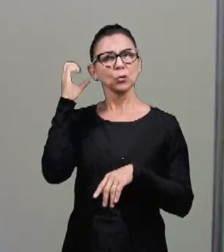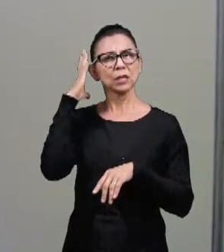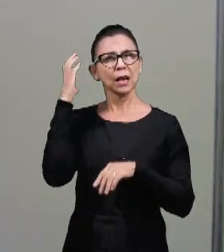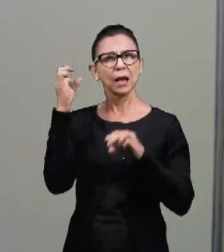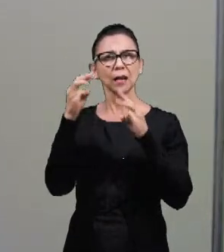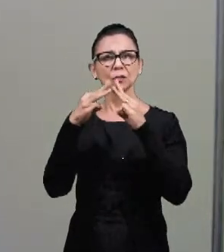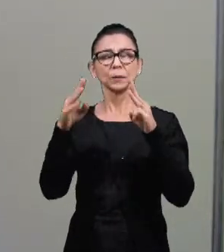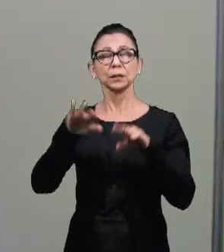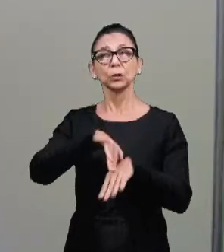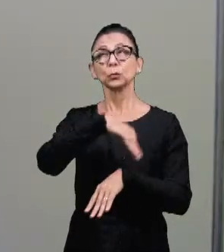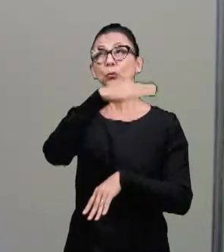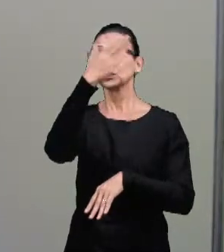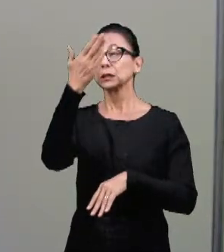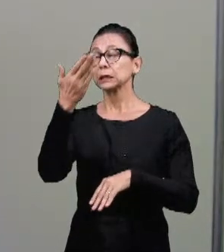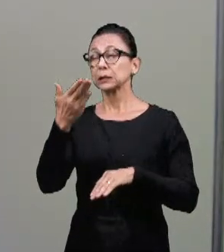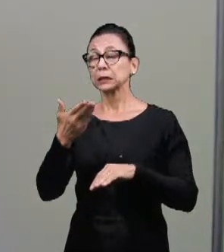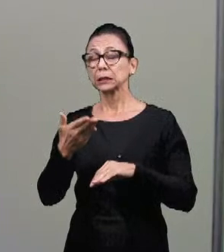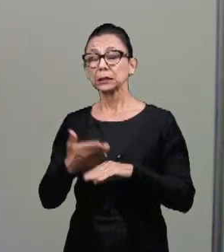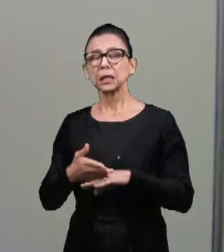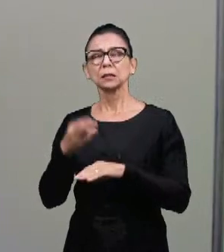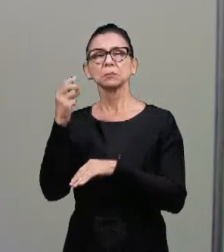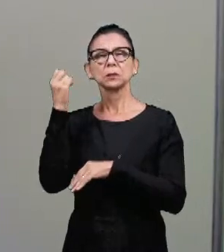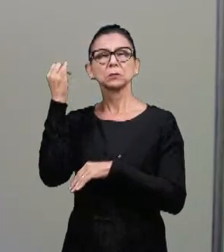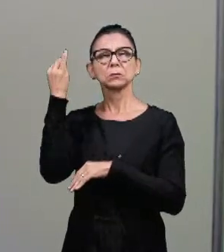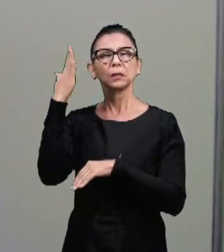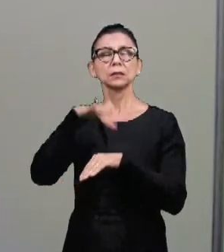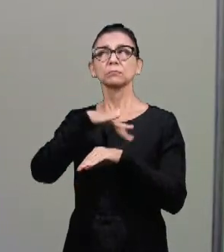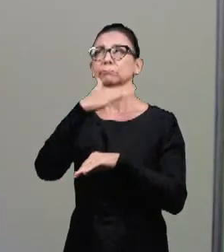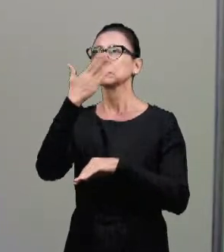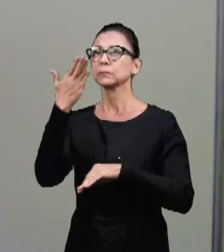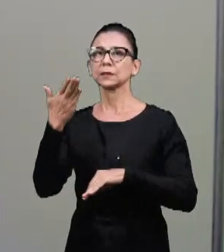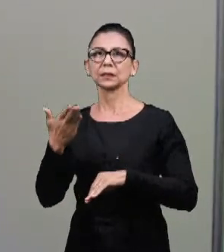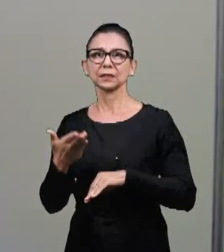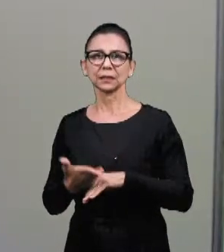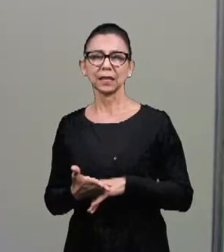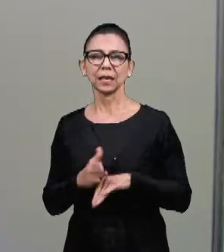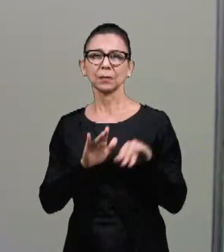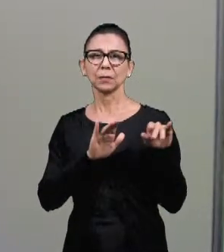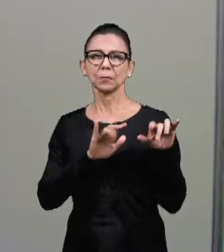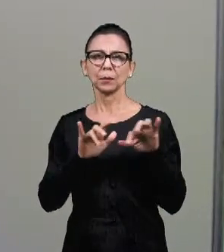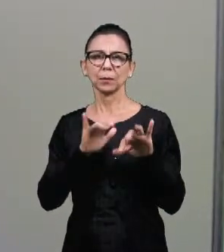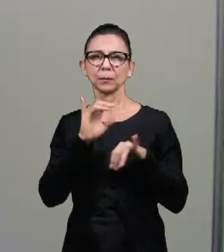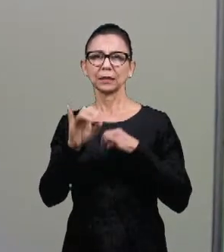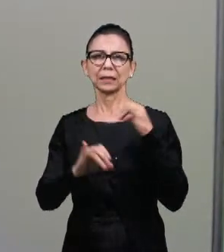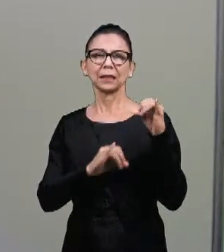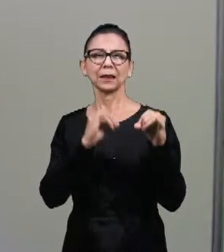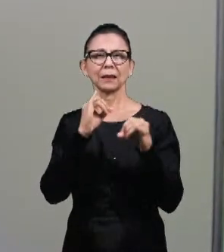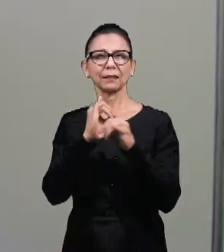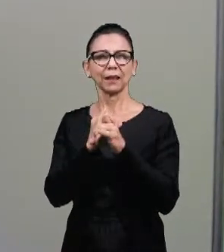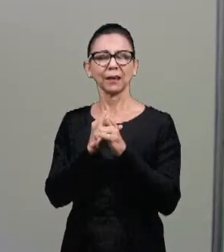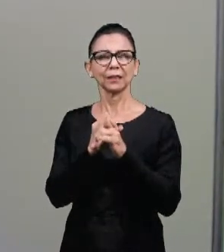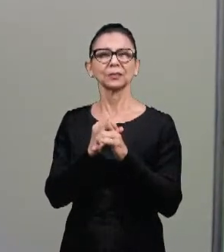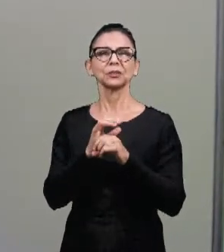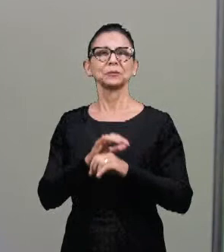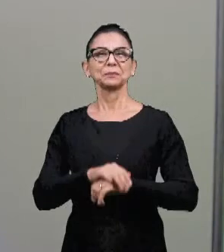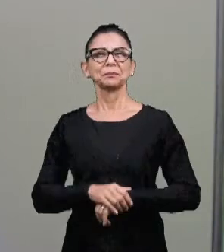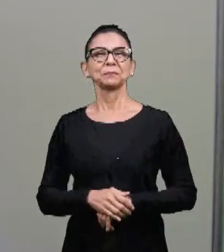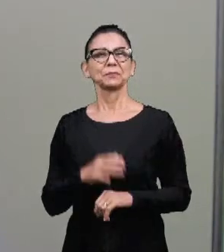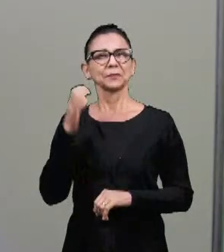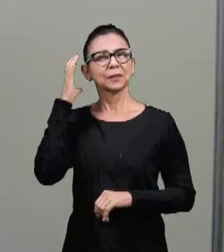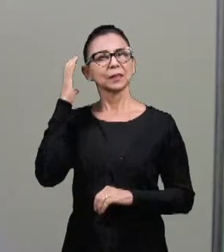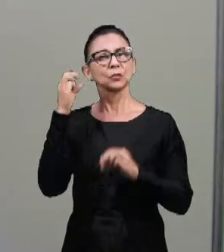dormir. Outros nem desligam para dormir, passa a madrugada com o computador tocando a Rádio Manaim, enfim.